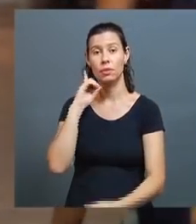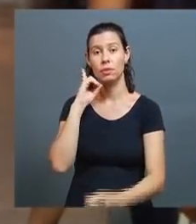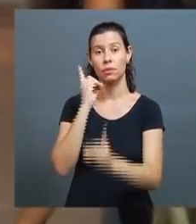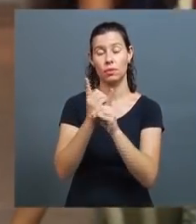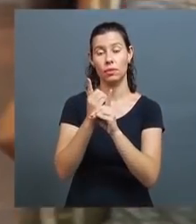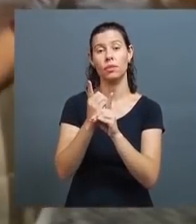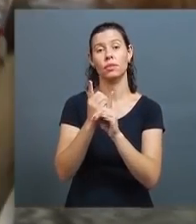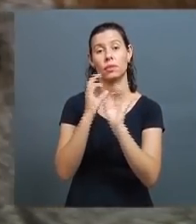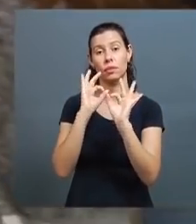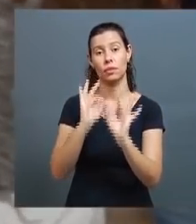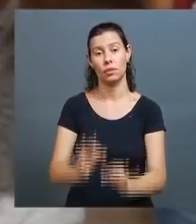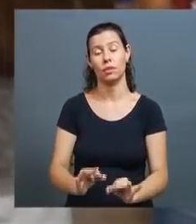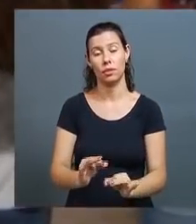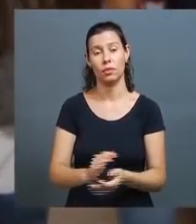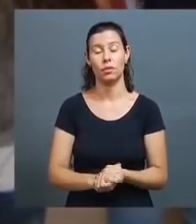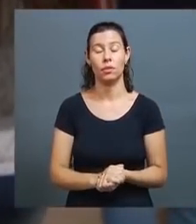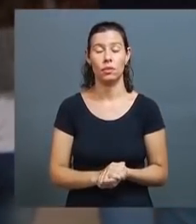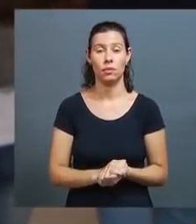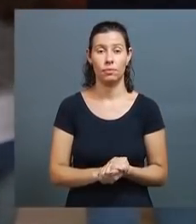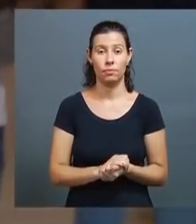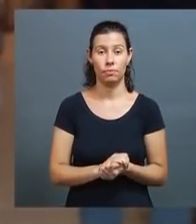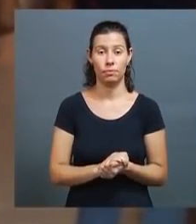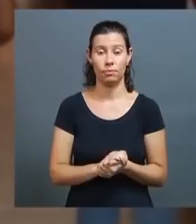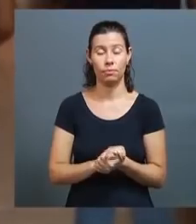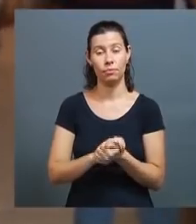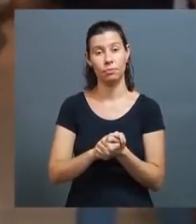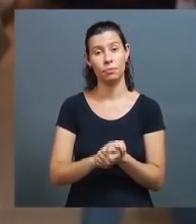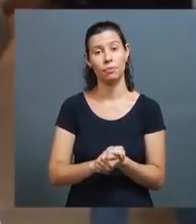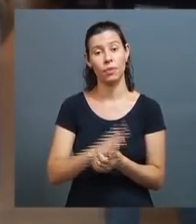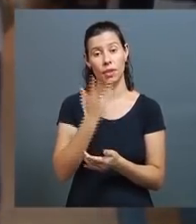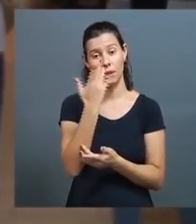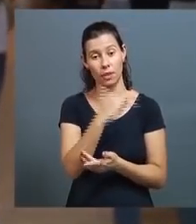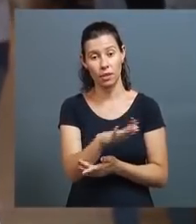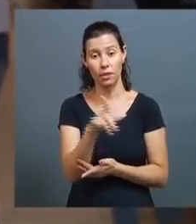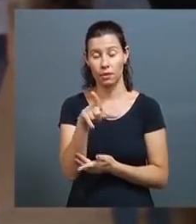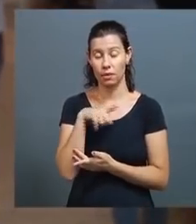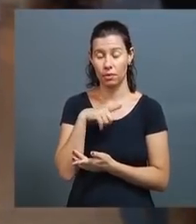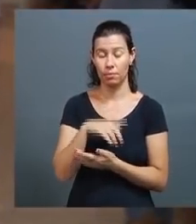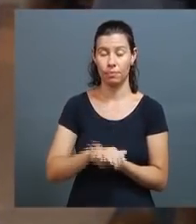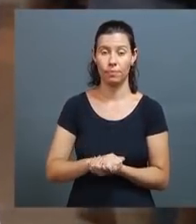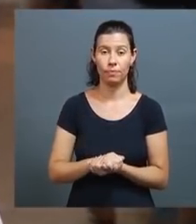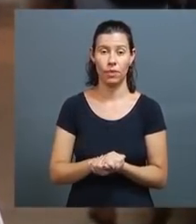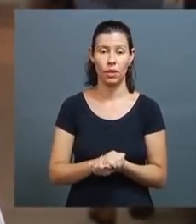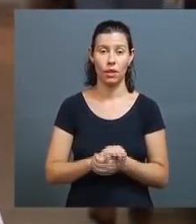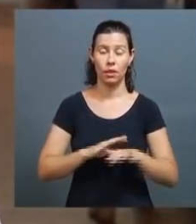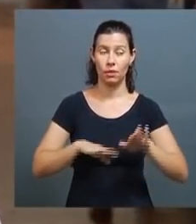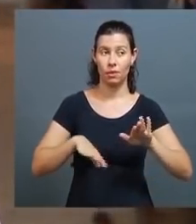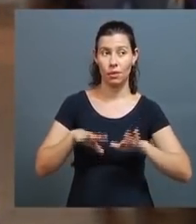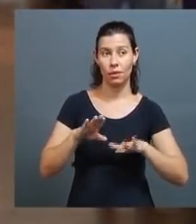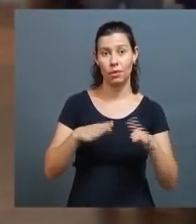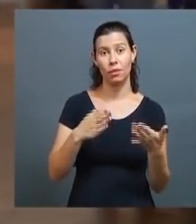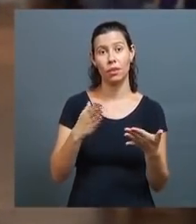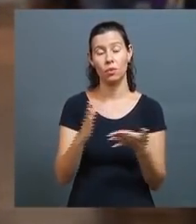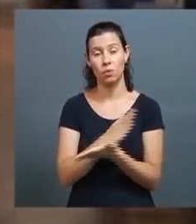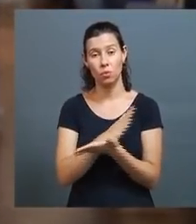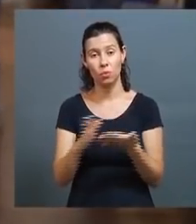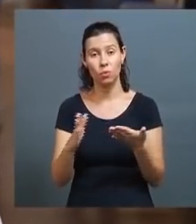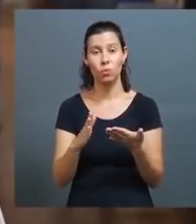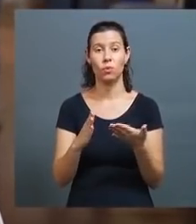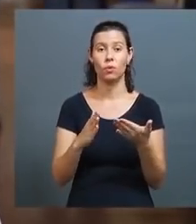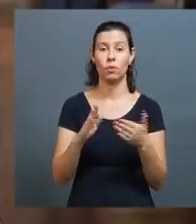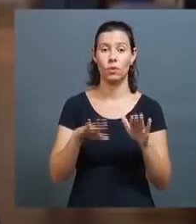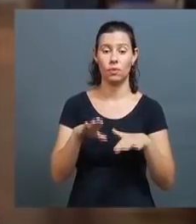um diagnóstico real daquilo que a criança realmente apresenta. E não como alguns casos que chegam até